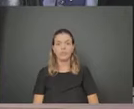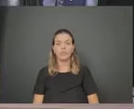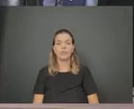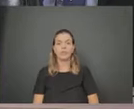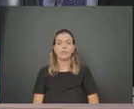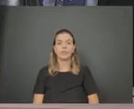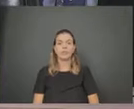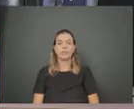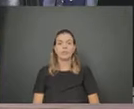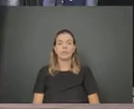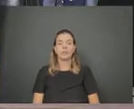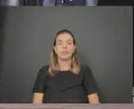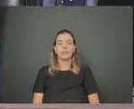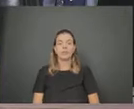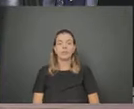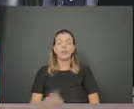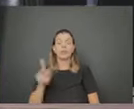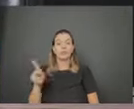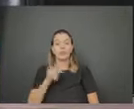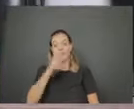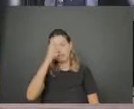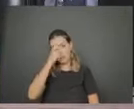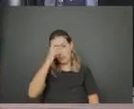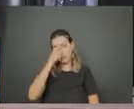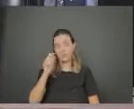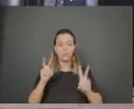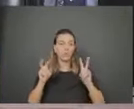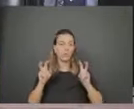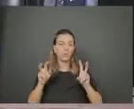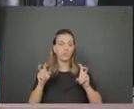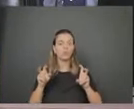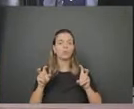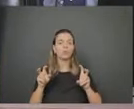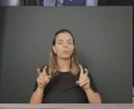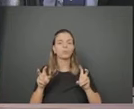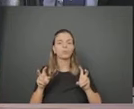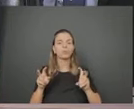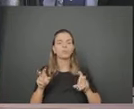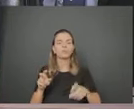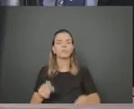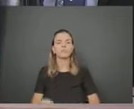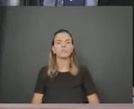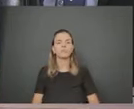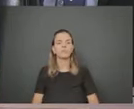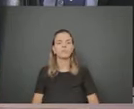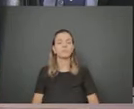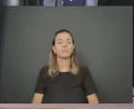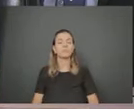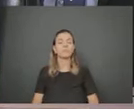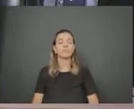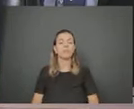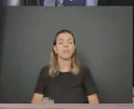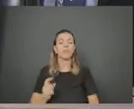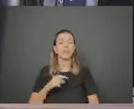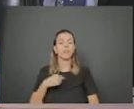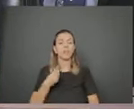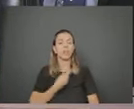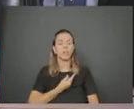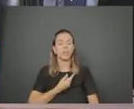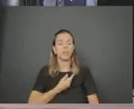E, professor Euler, em relação ao número de suplentes, nós Nós vínhamos de uma situação que não